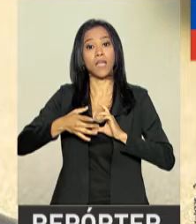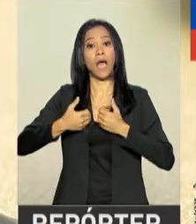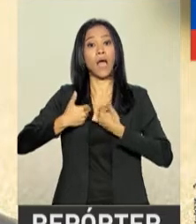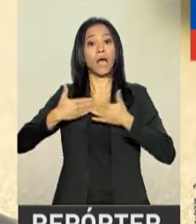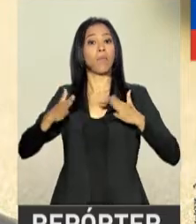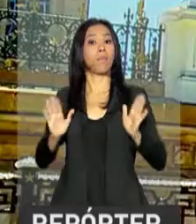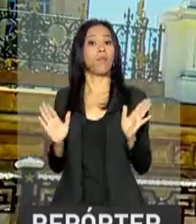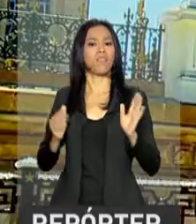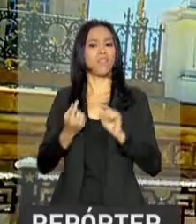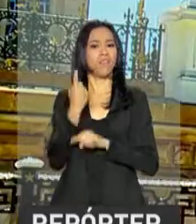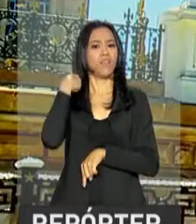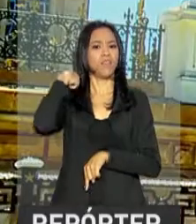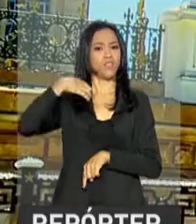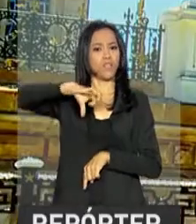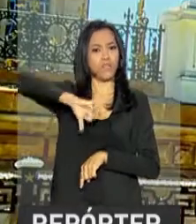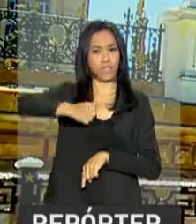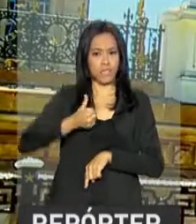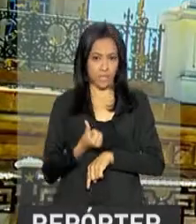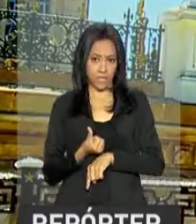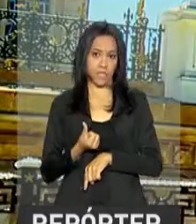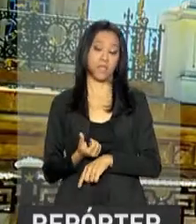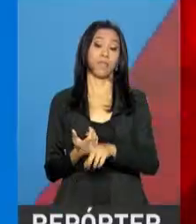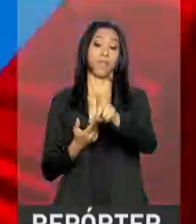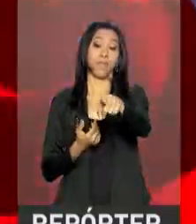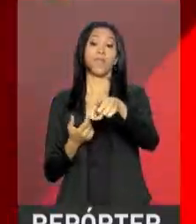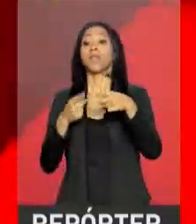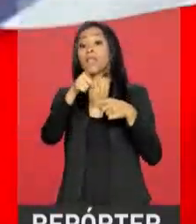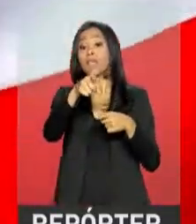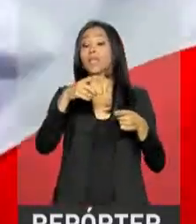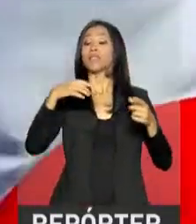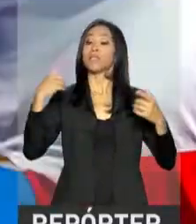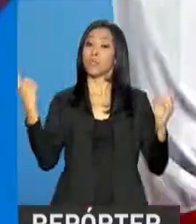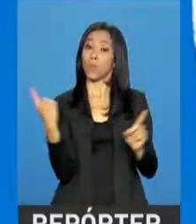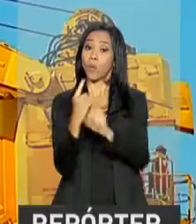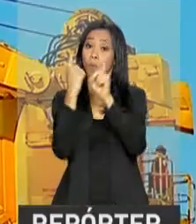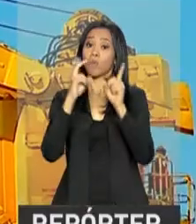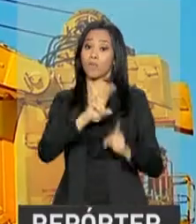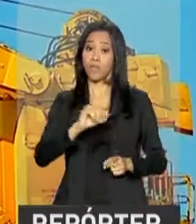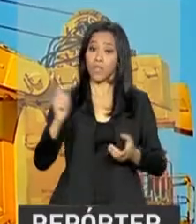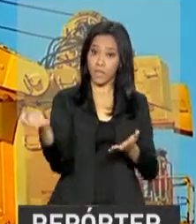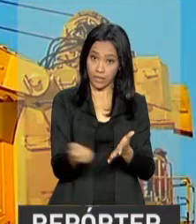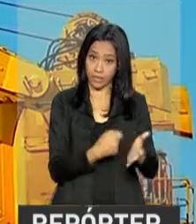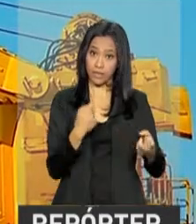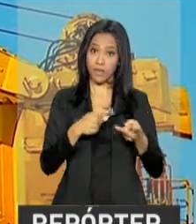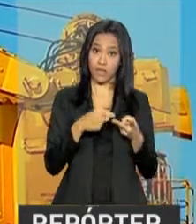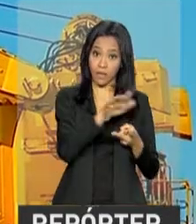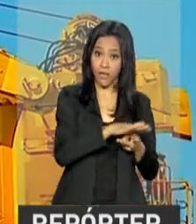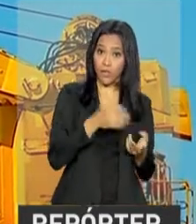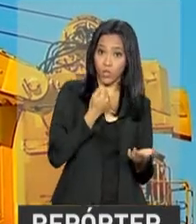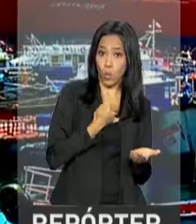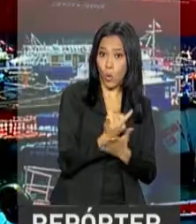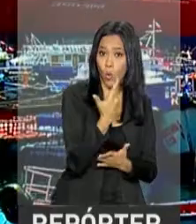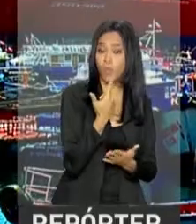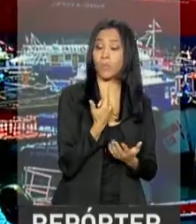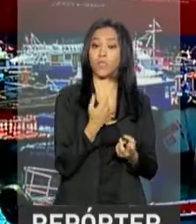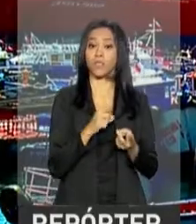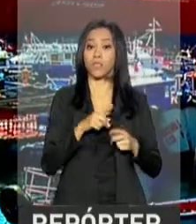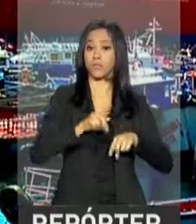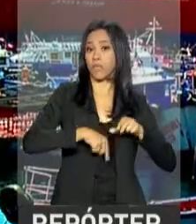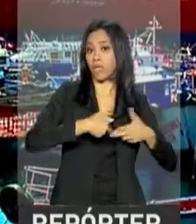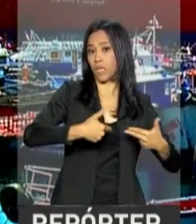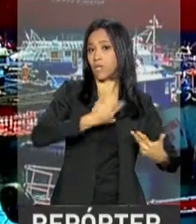1996 na visita de sebastian pinheiro vão ser assinados acordos nas áreas de compras governamentais e de